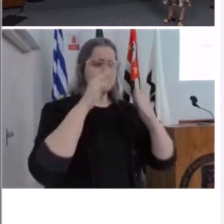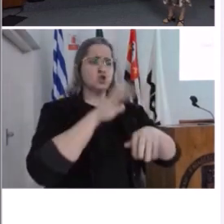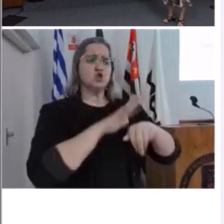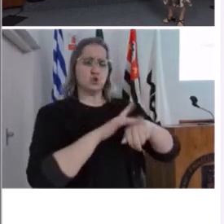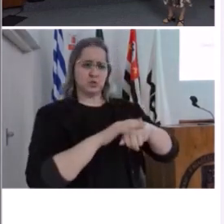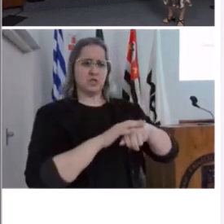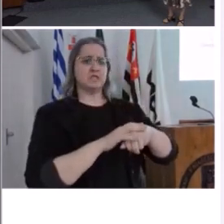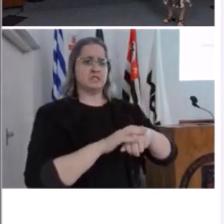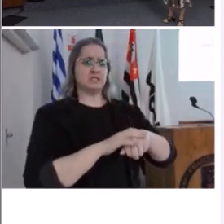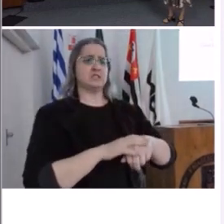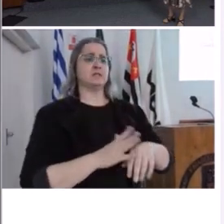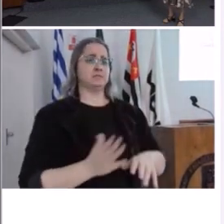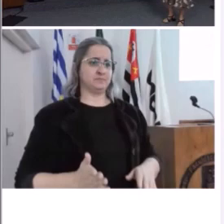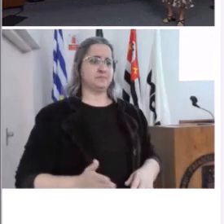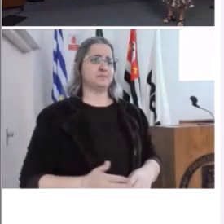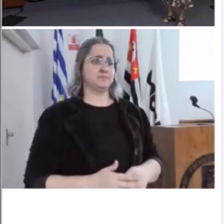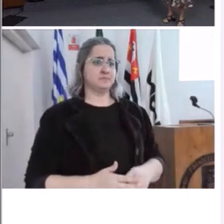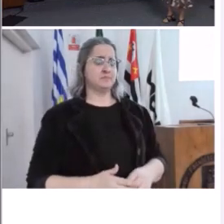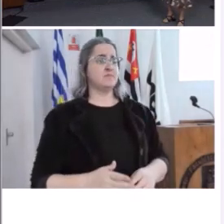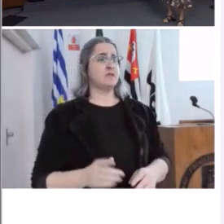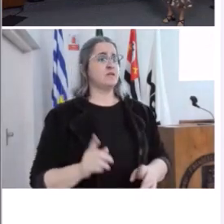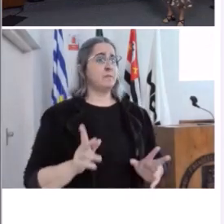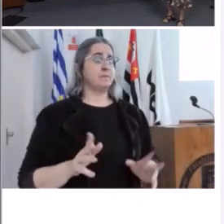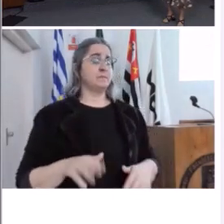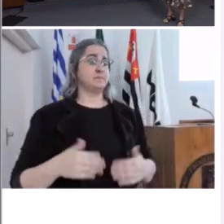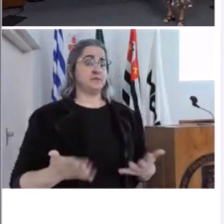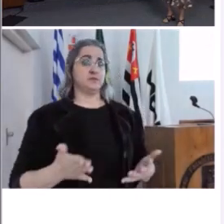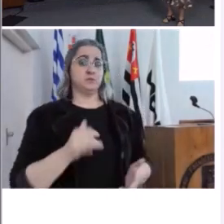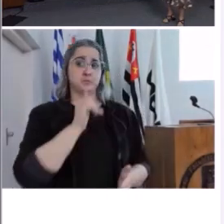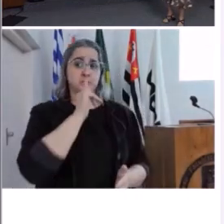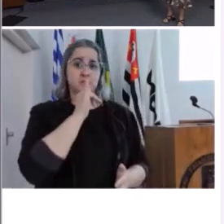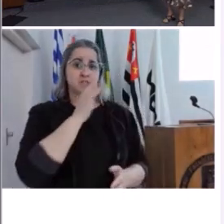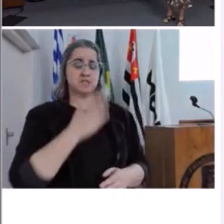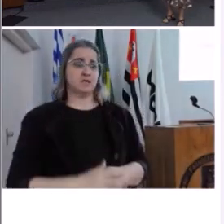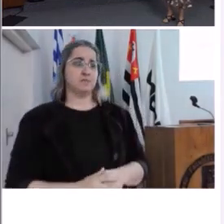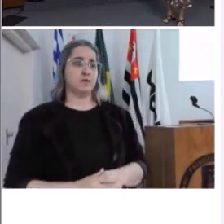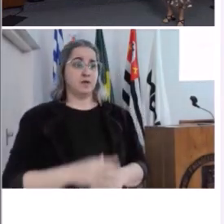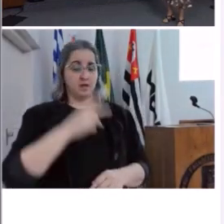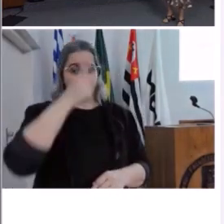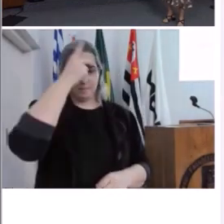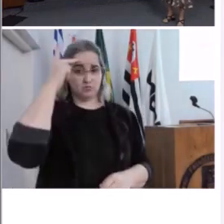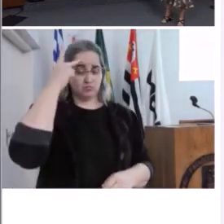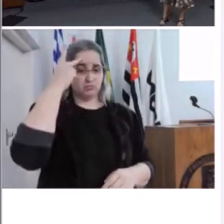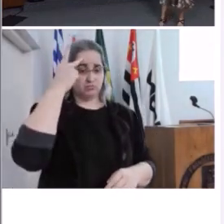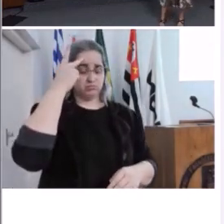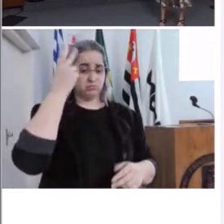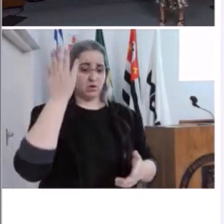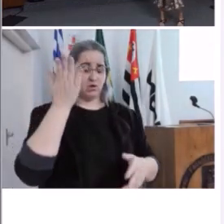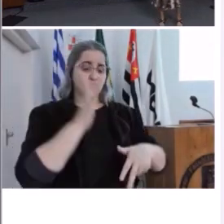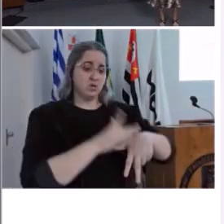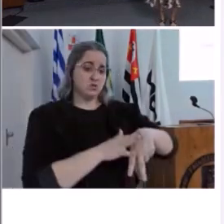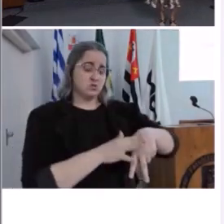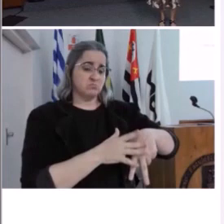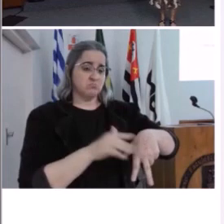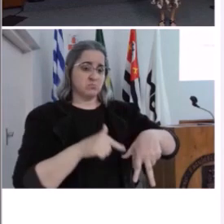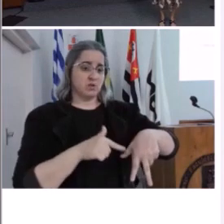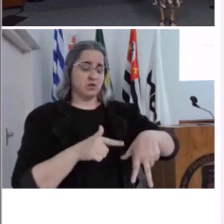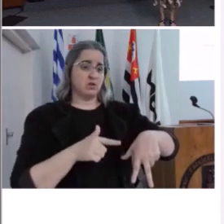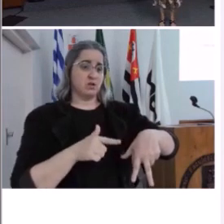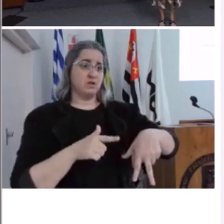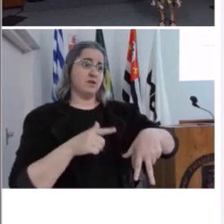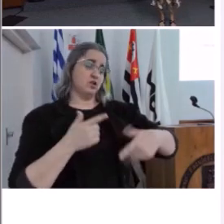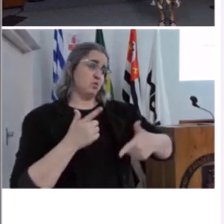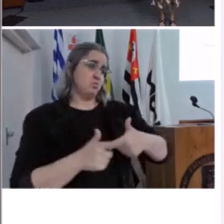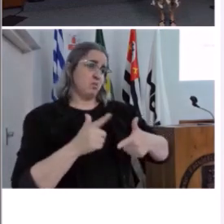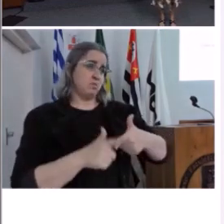pode acontecer ou não, né? Se for, por exemplo, um paciente com alterações congênitas, ela vai ter uma deficiência